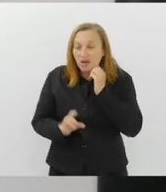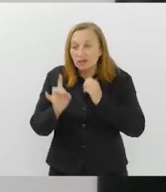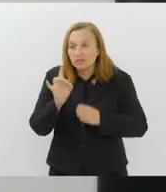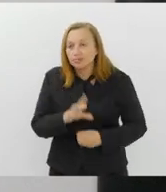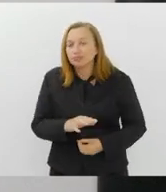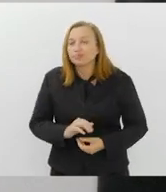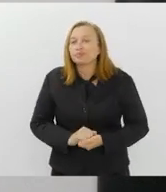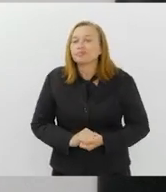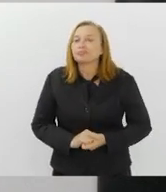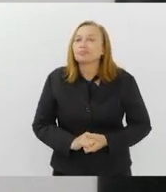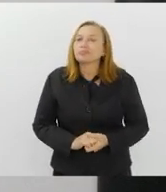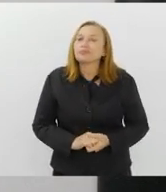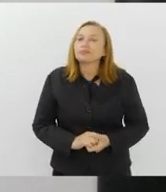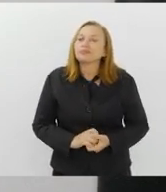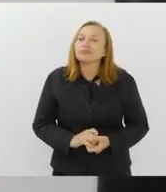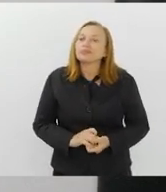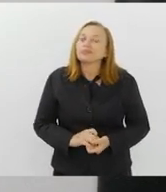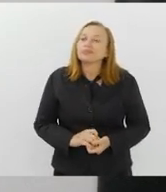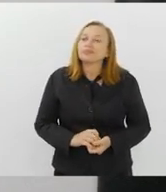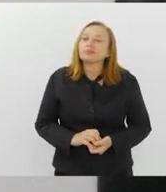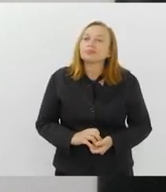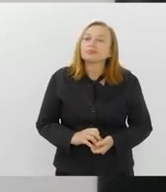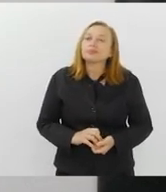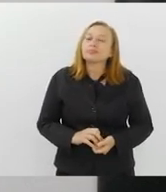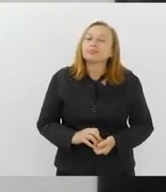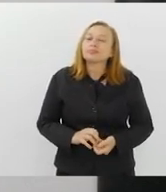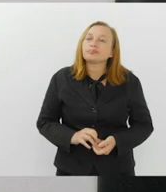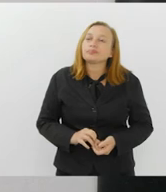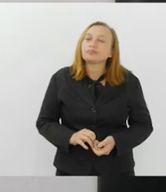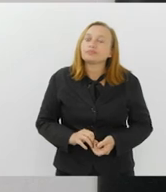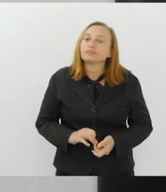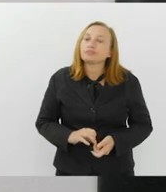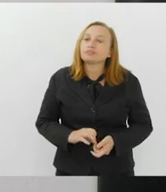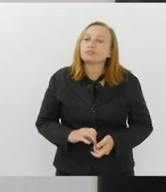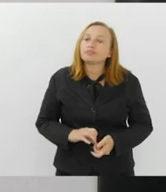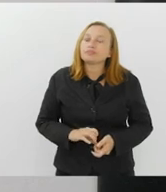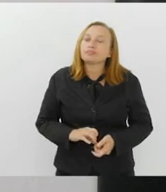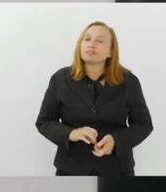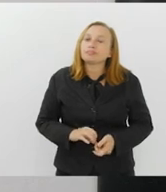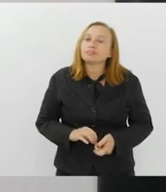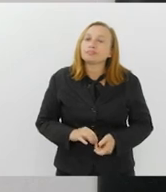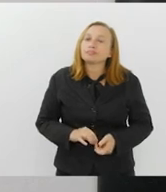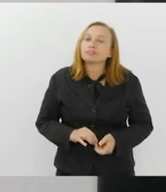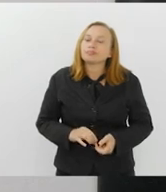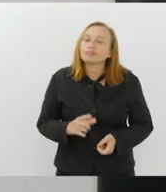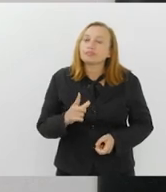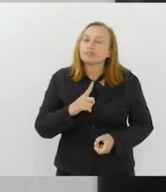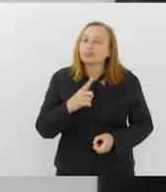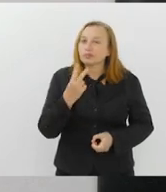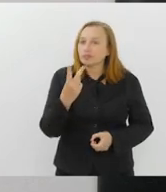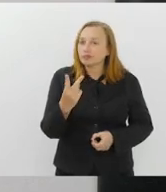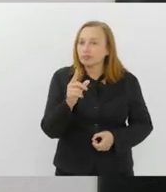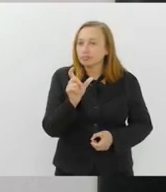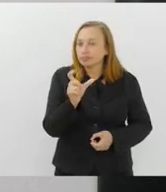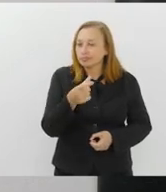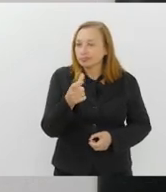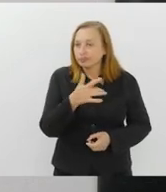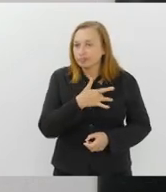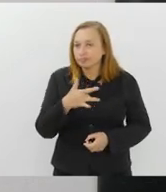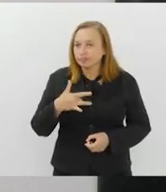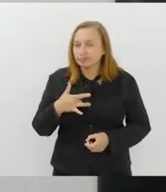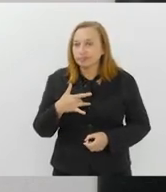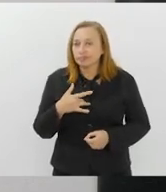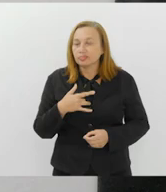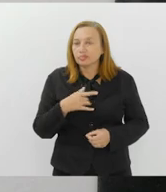última, é em relação, está na página 14. Nós temos dois planos aqui, que são da